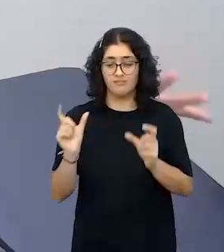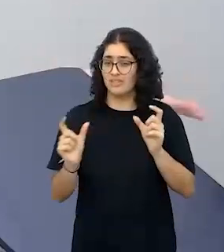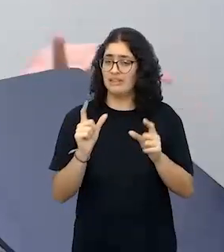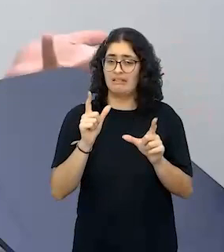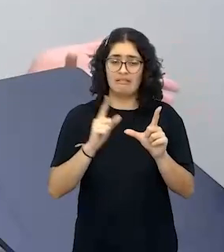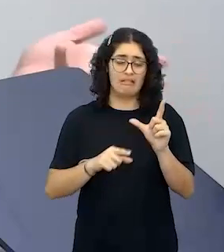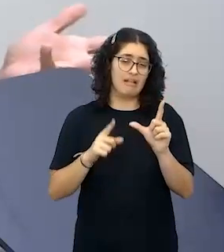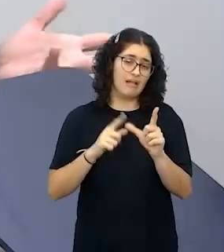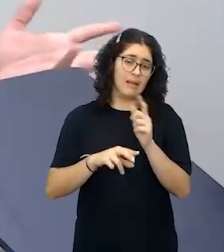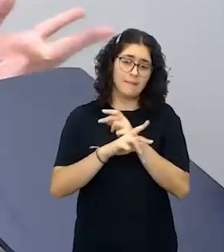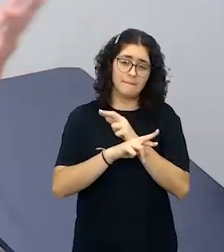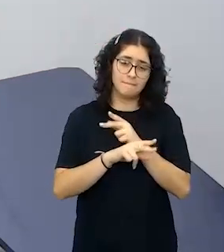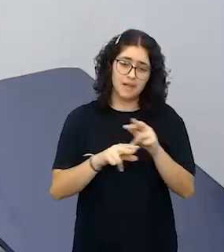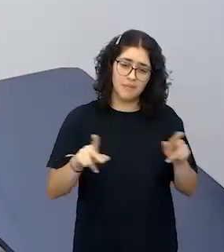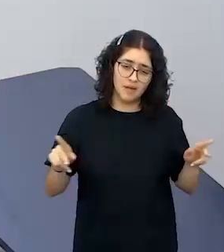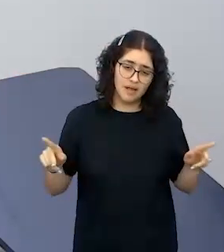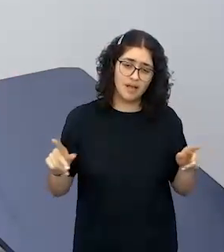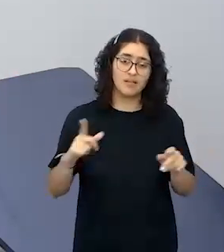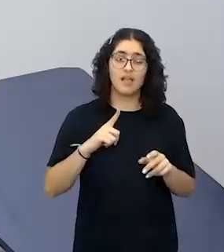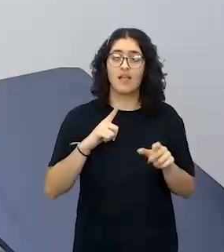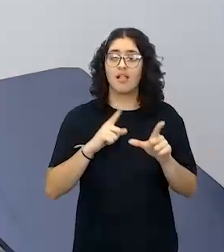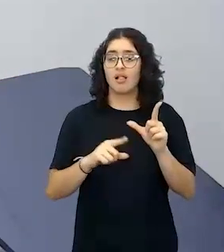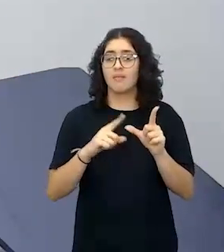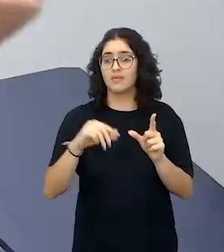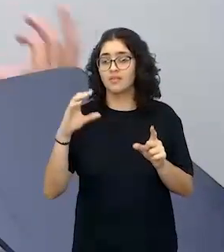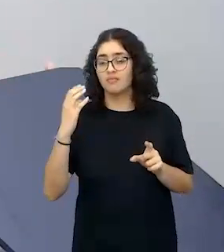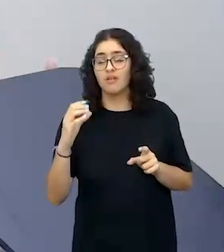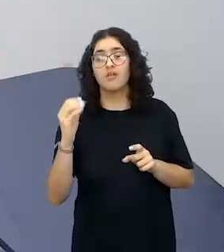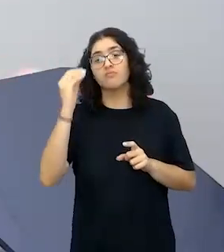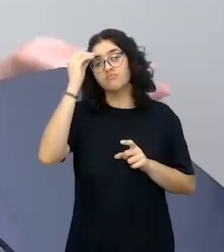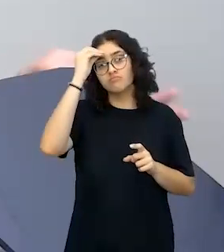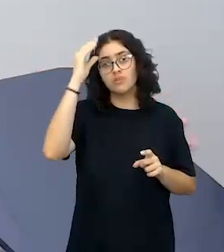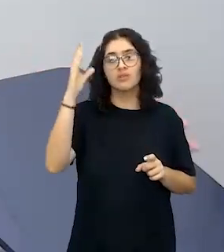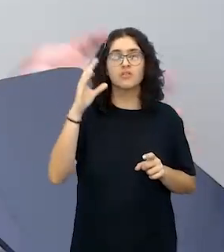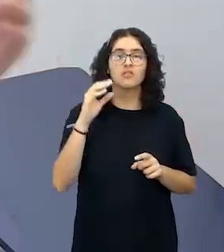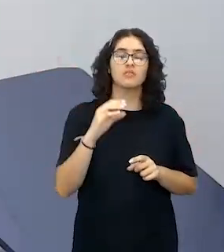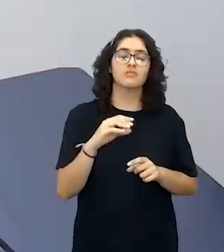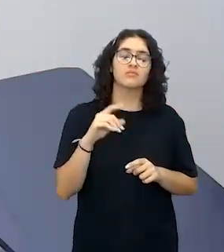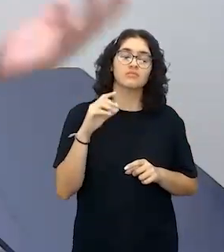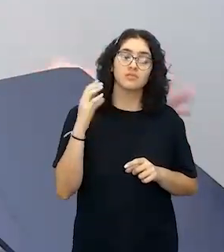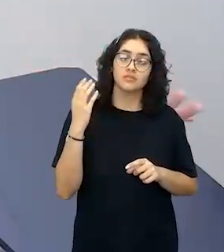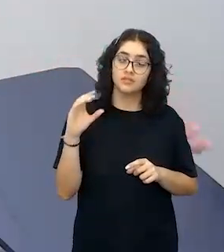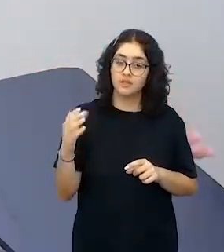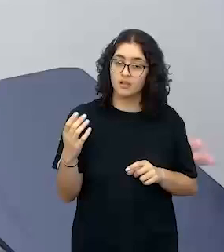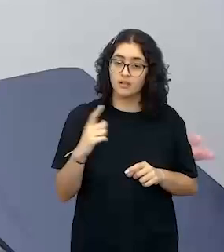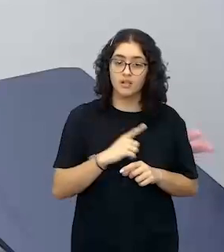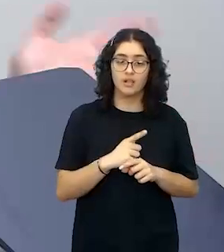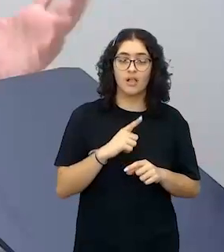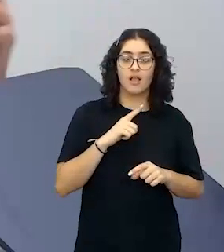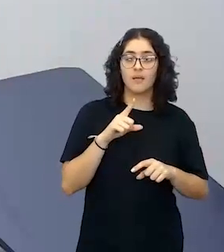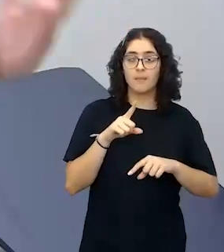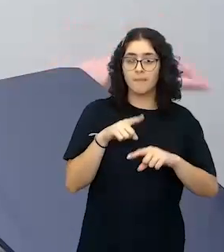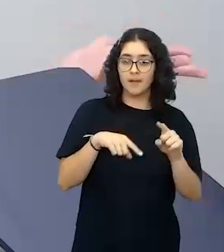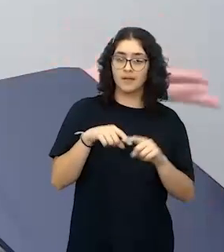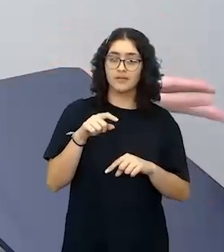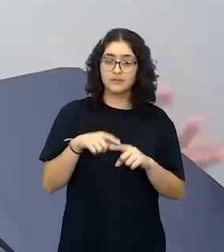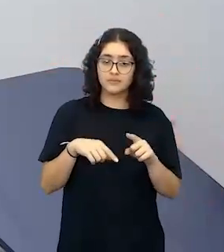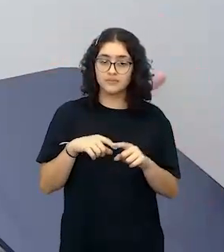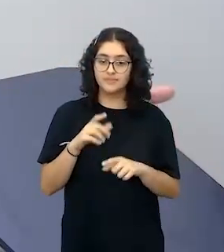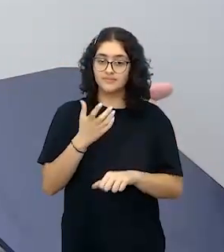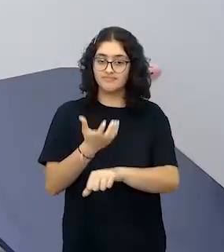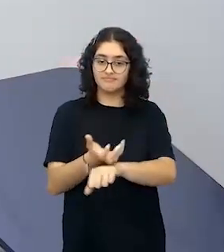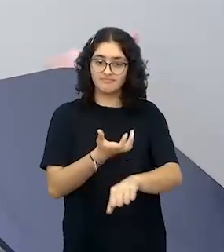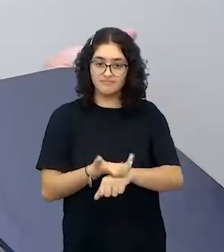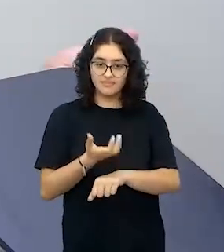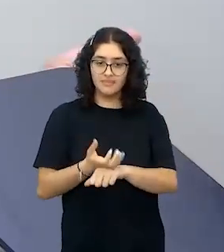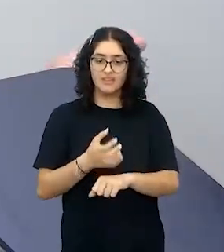letramentos, incluindo aí o letramento científico, os conhecimentos científicos, objetos de conhecimento de várias áreas, aliás, de todas as áreas